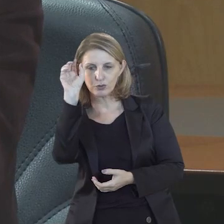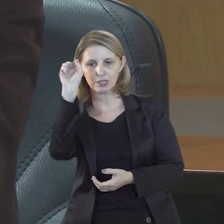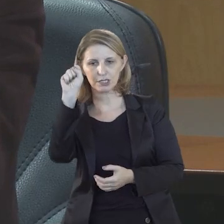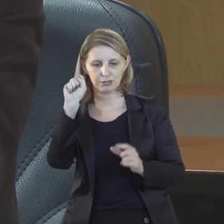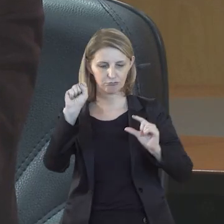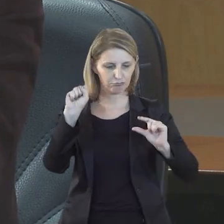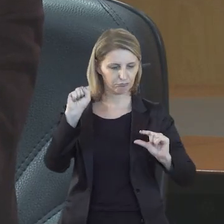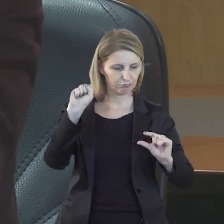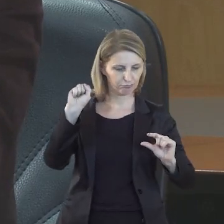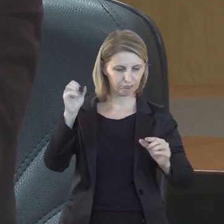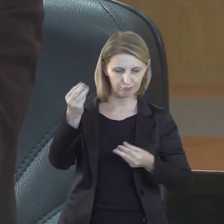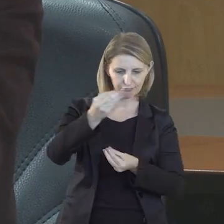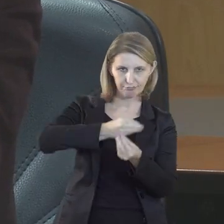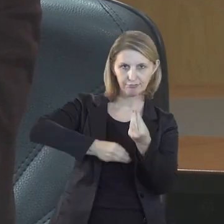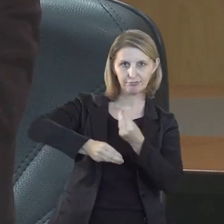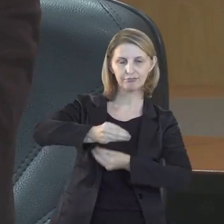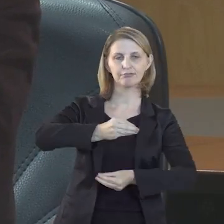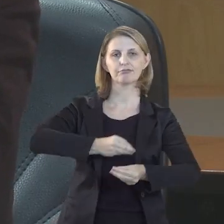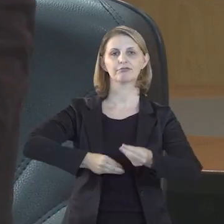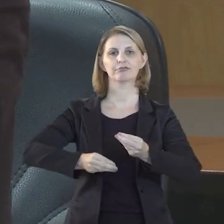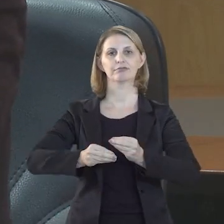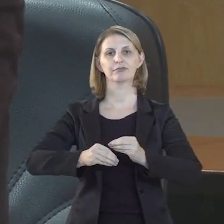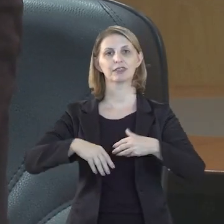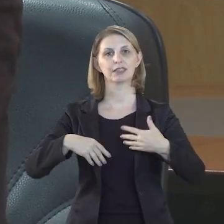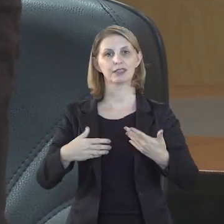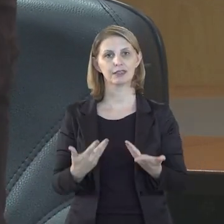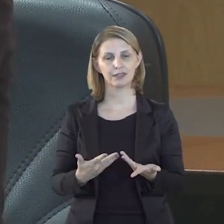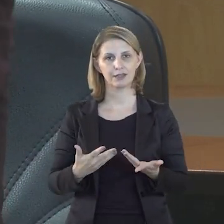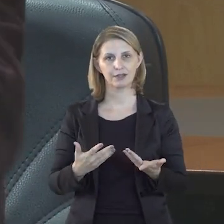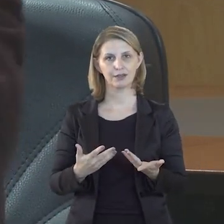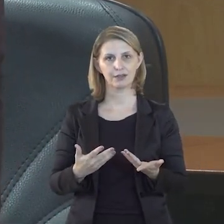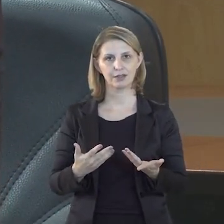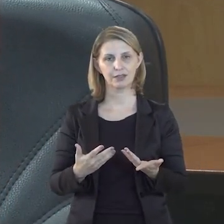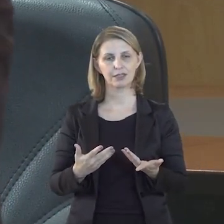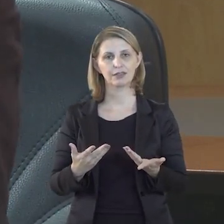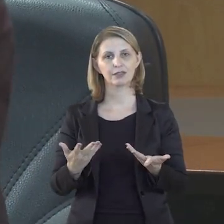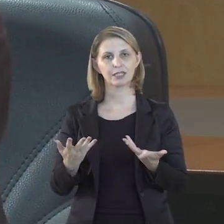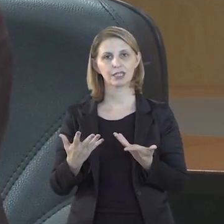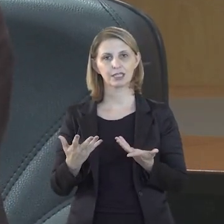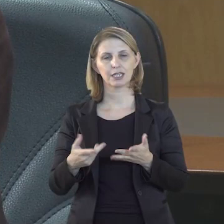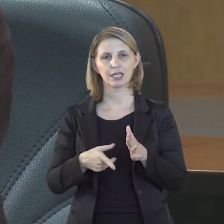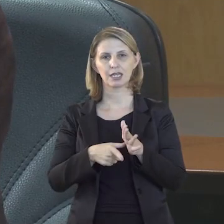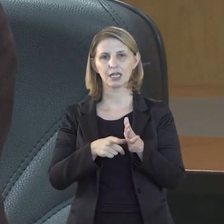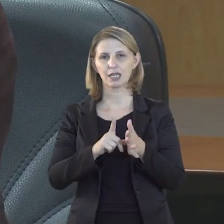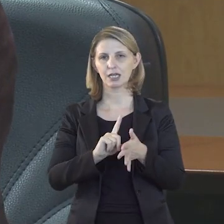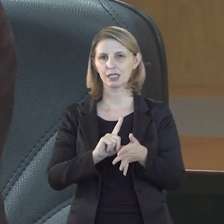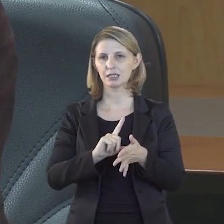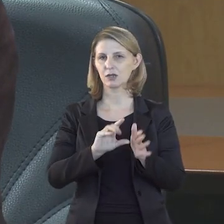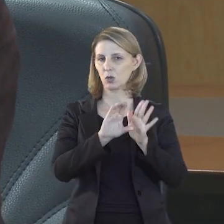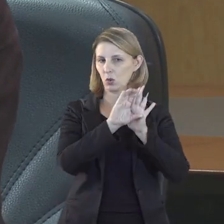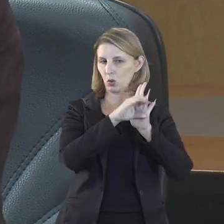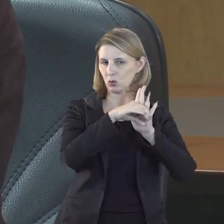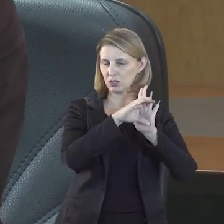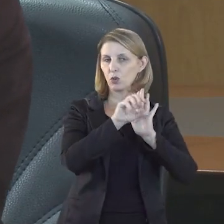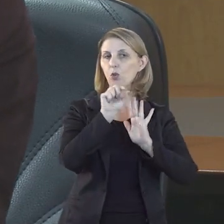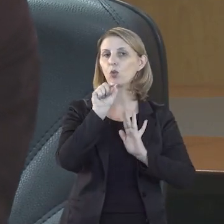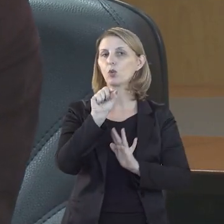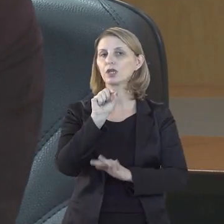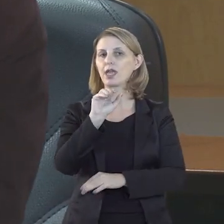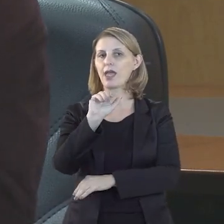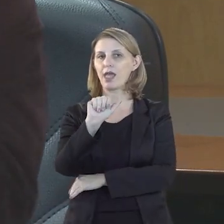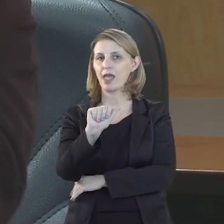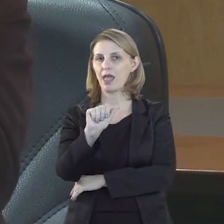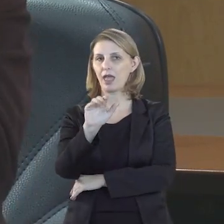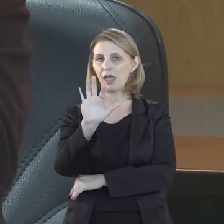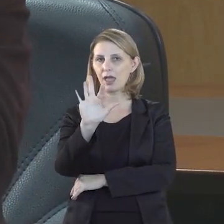verdade, né? Em parte sim, em parte não. Então é tudo junto, misturado. E aí, para